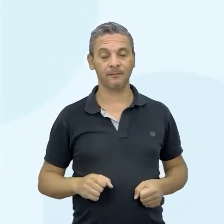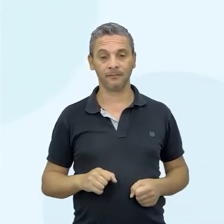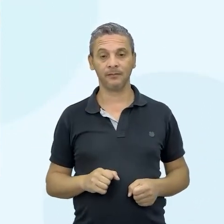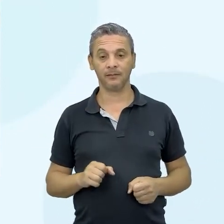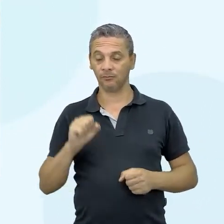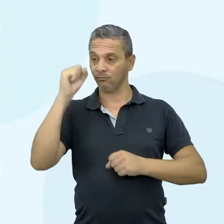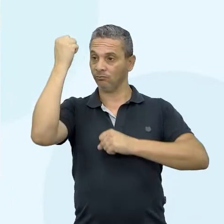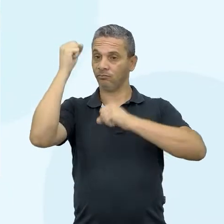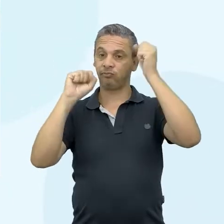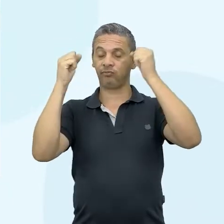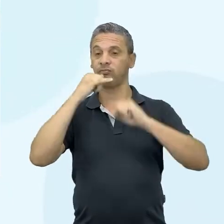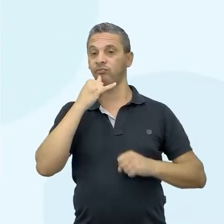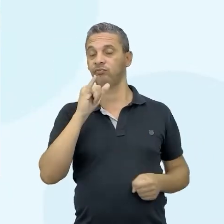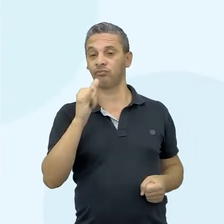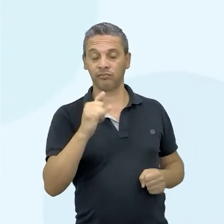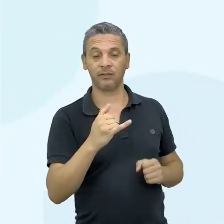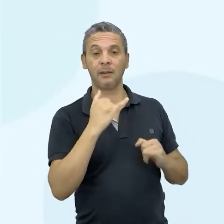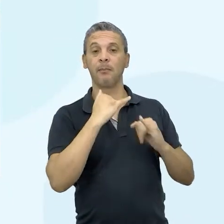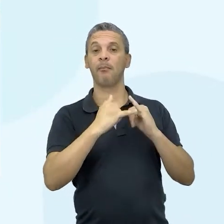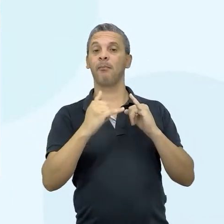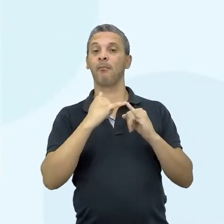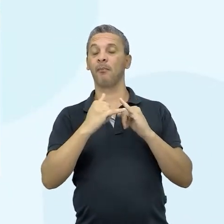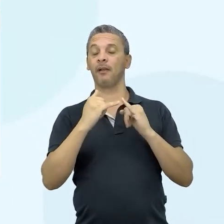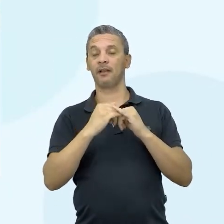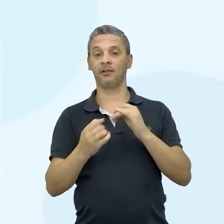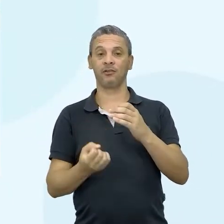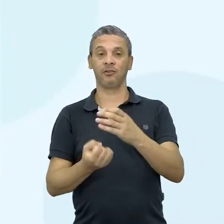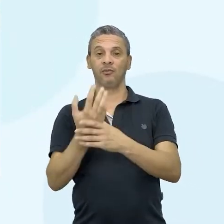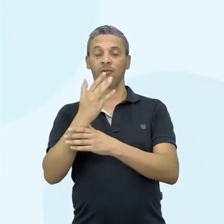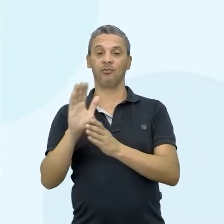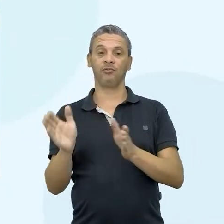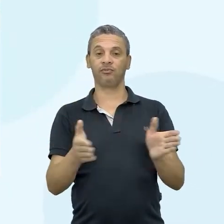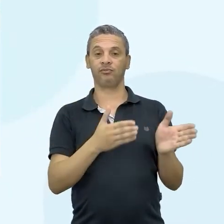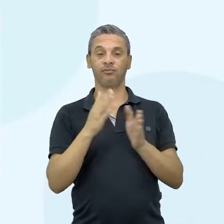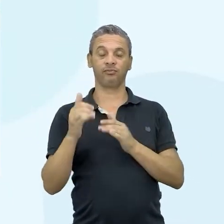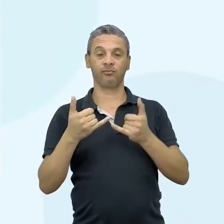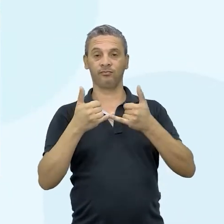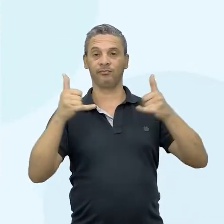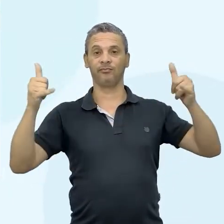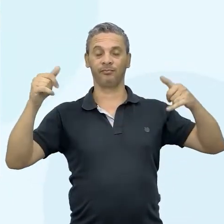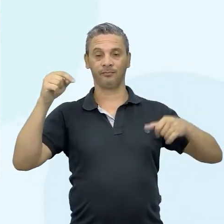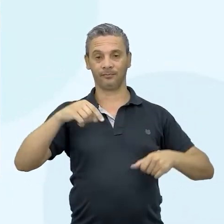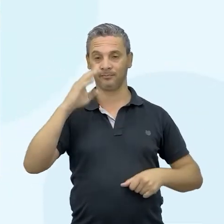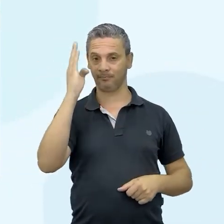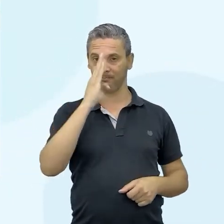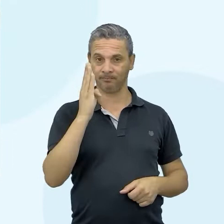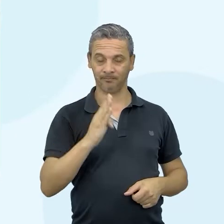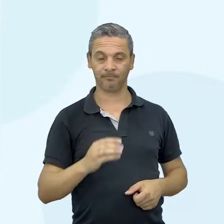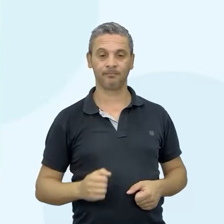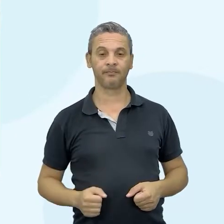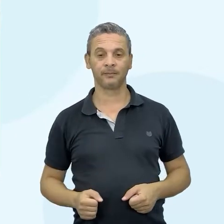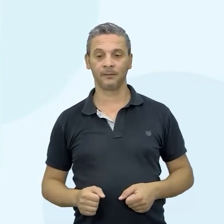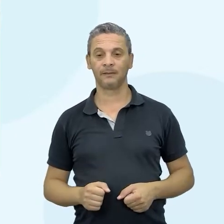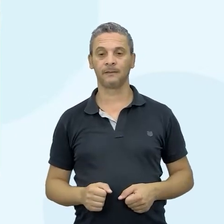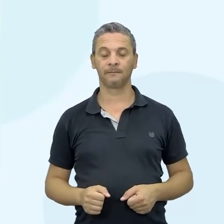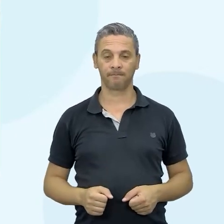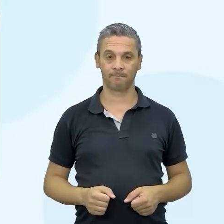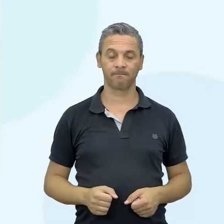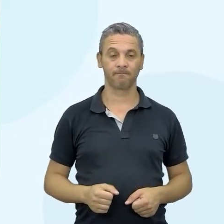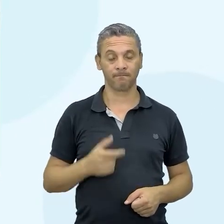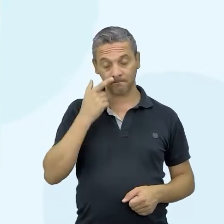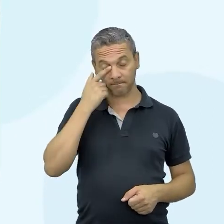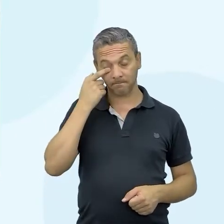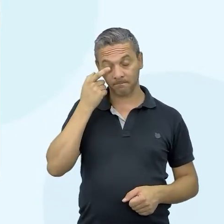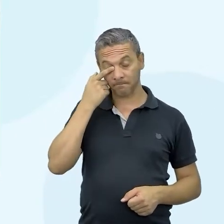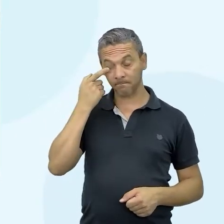fazem parte de mais da metade da produção aí de eletricidade aqui no Brasil. Deixa eu apagar aqui. Ó,